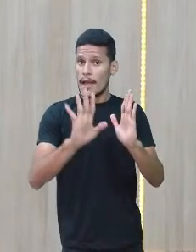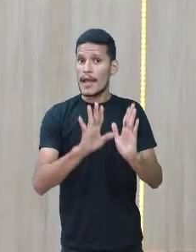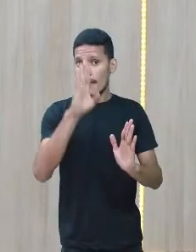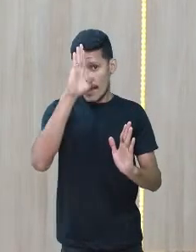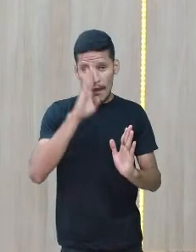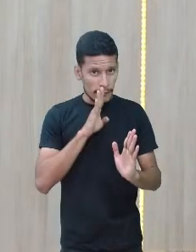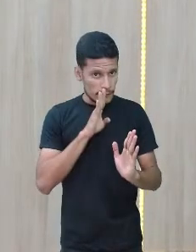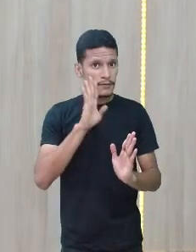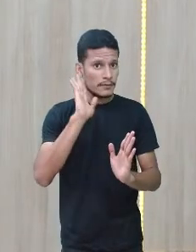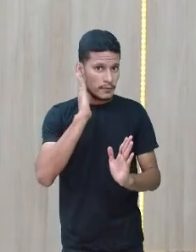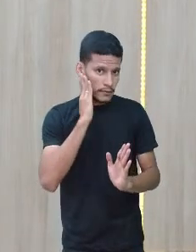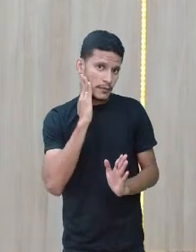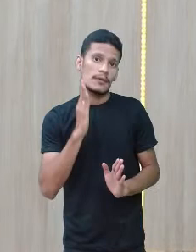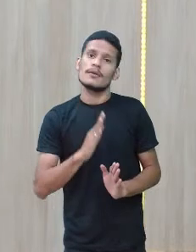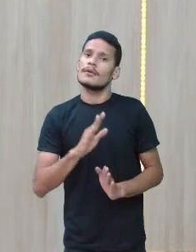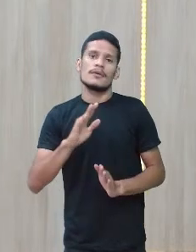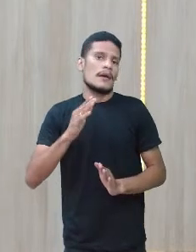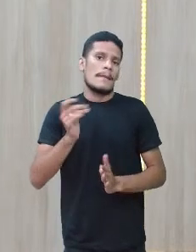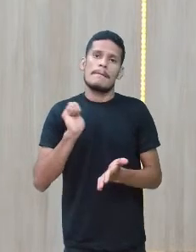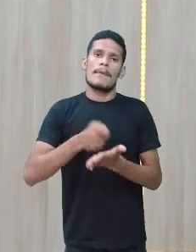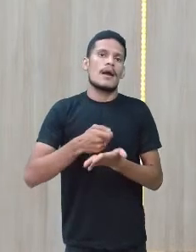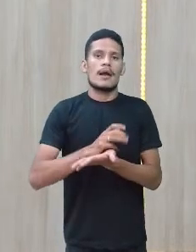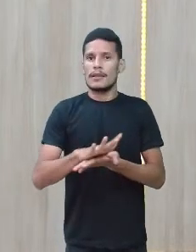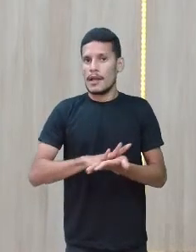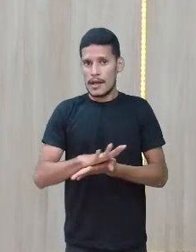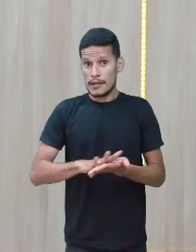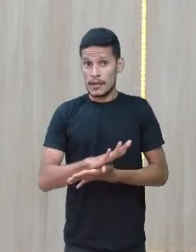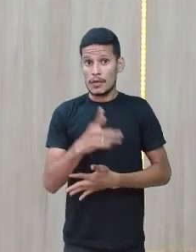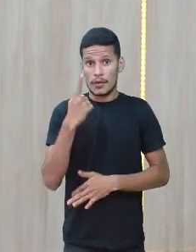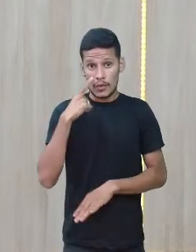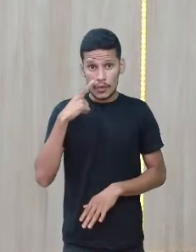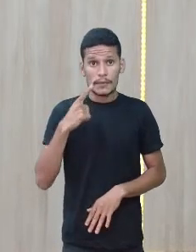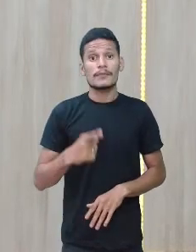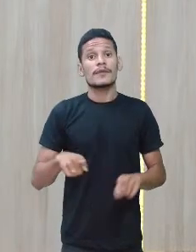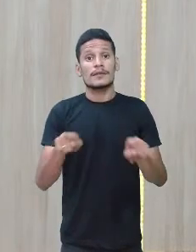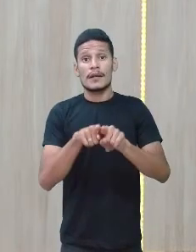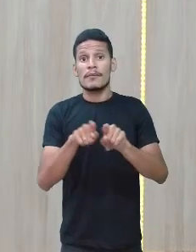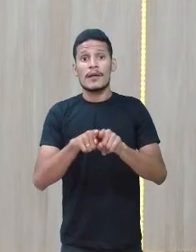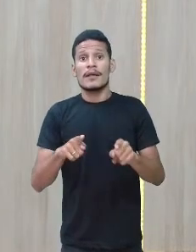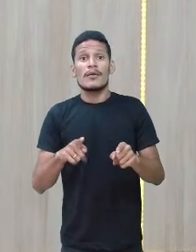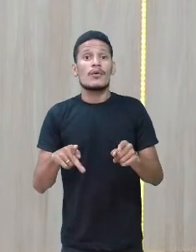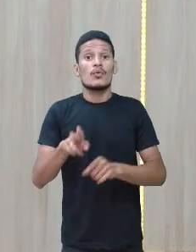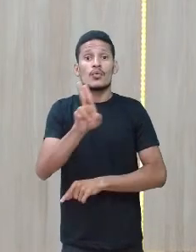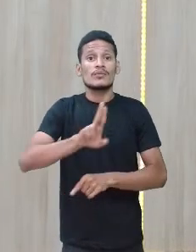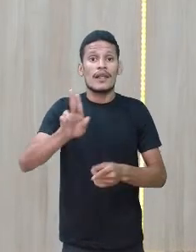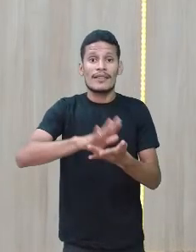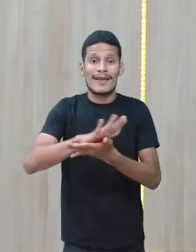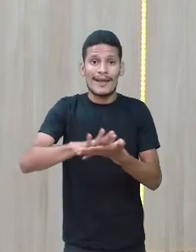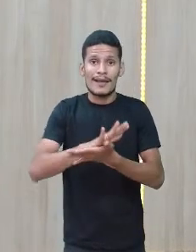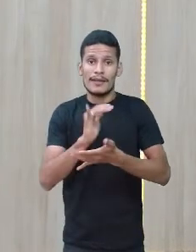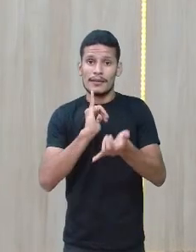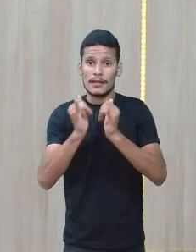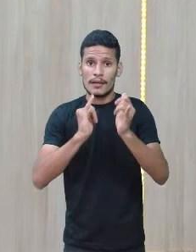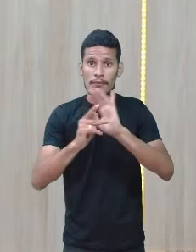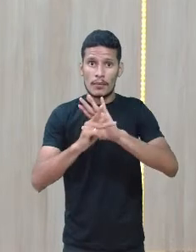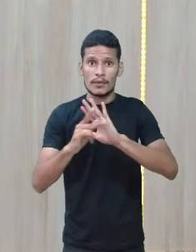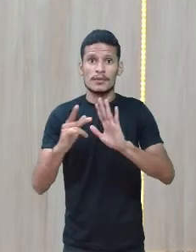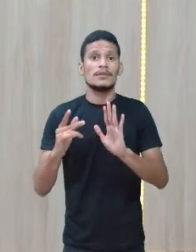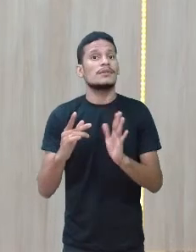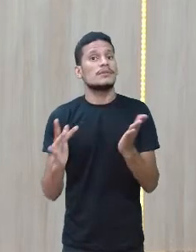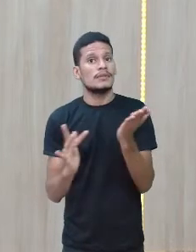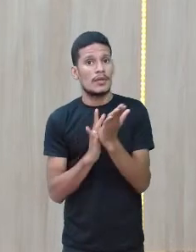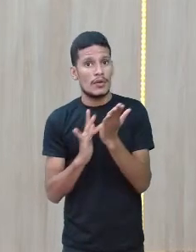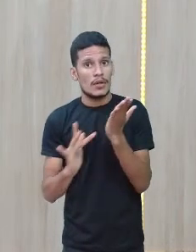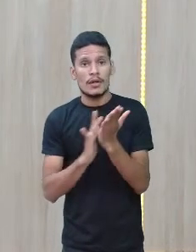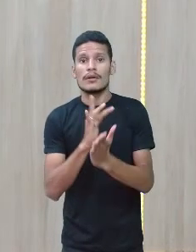é pago, é totalmente gratuito. Inclusive, não gasta a internet do seu celular. Então, você pode usar